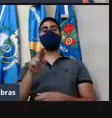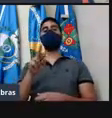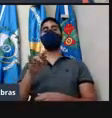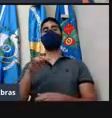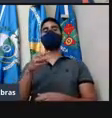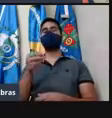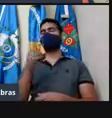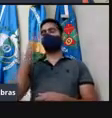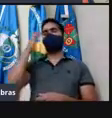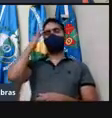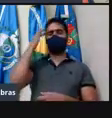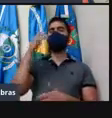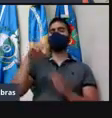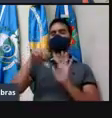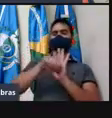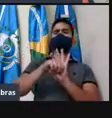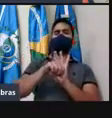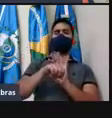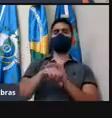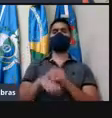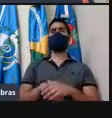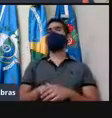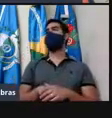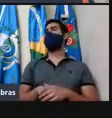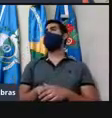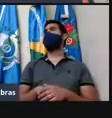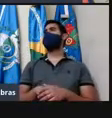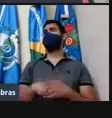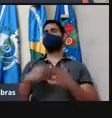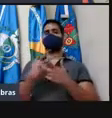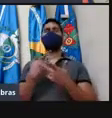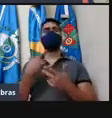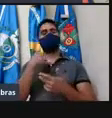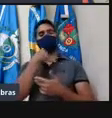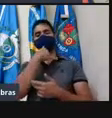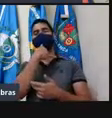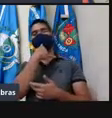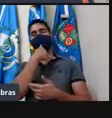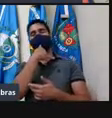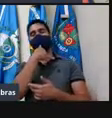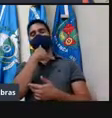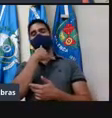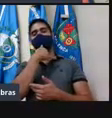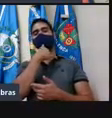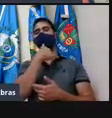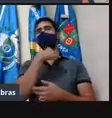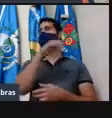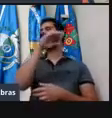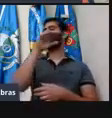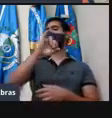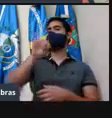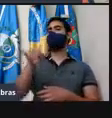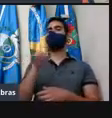que foi criminoso. Enfim, foi uma situação muito triste para o distrito de